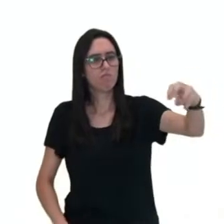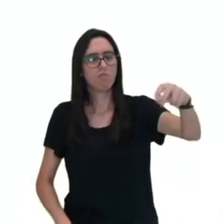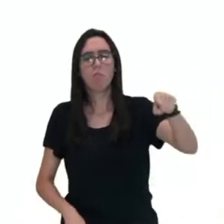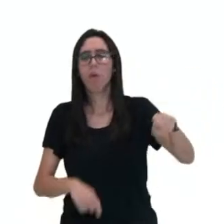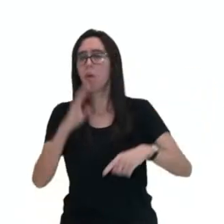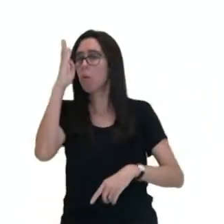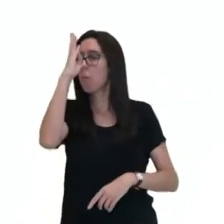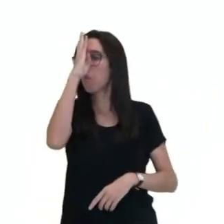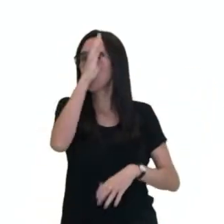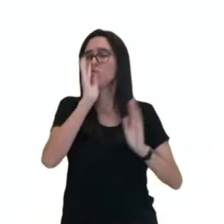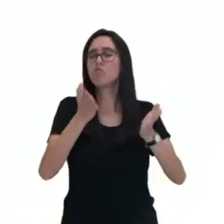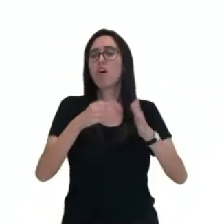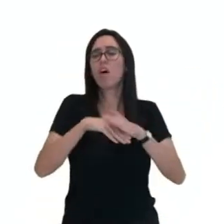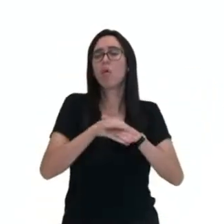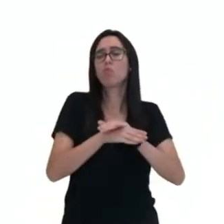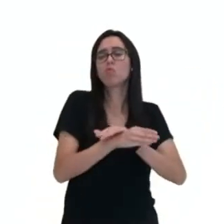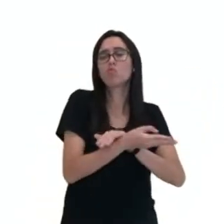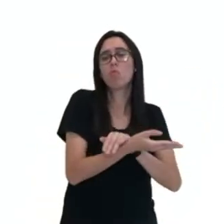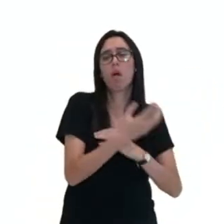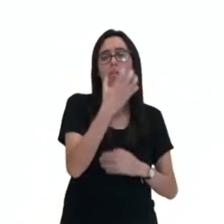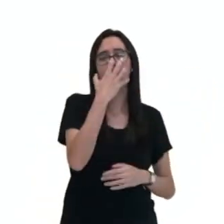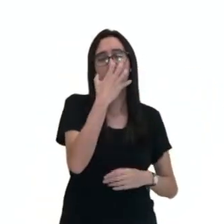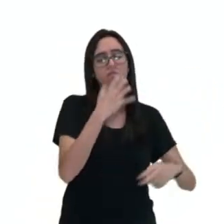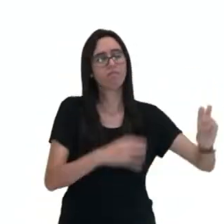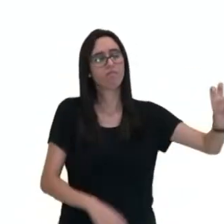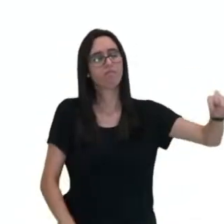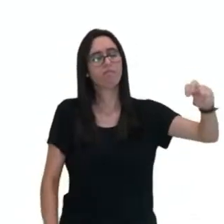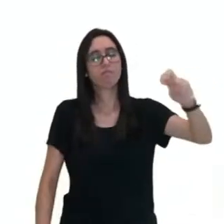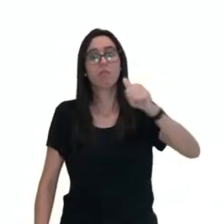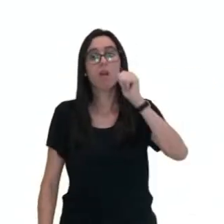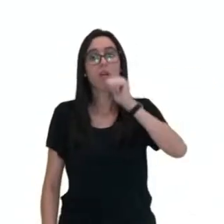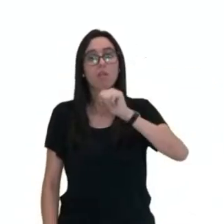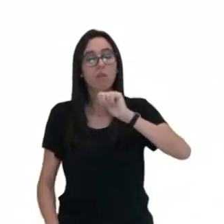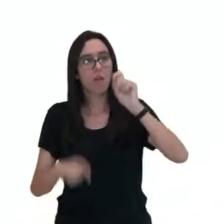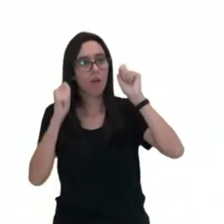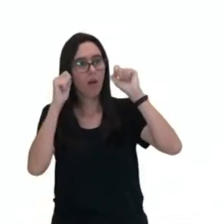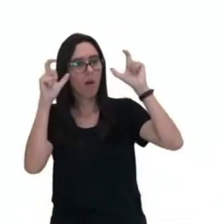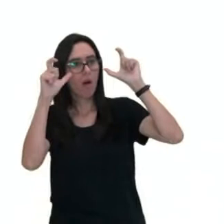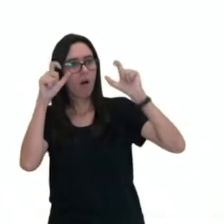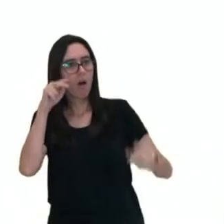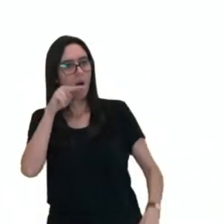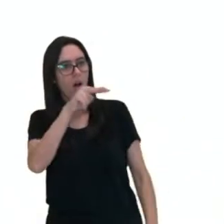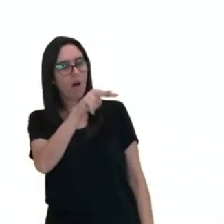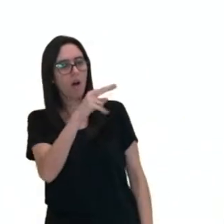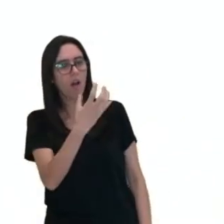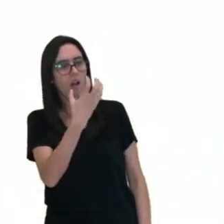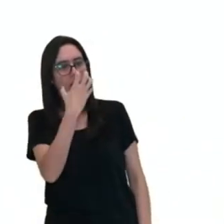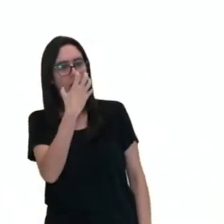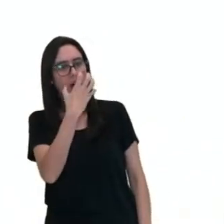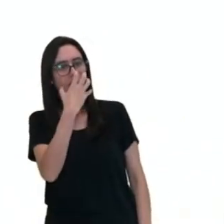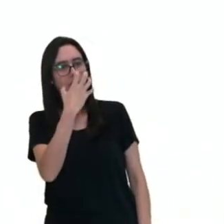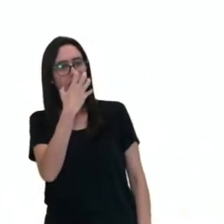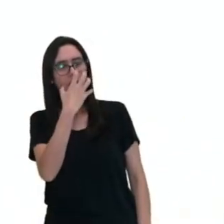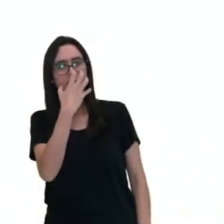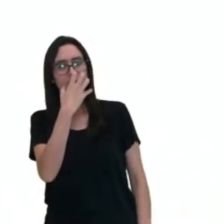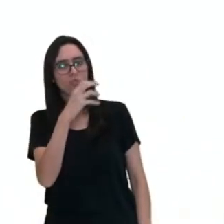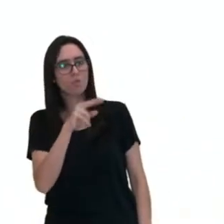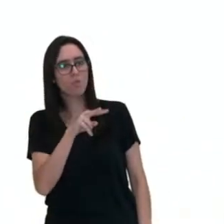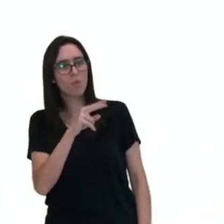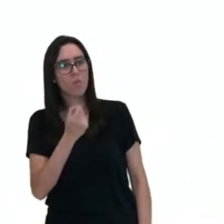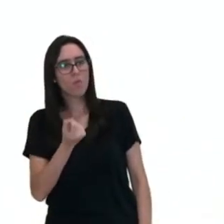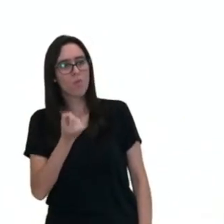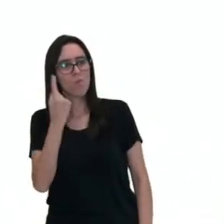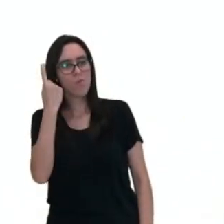desprevenido, acostumado, cachorro. A menina abriu os olhos pasmada. Suavemente avisado,